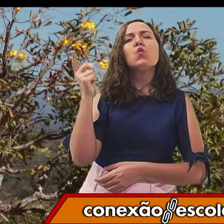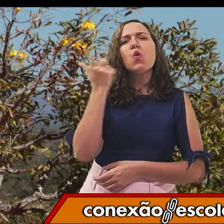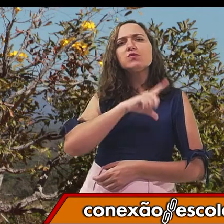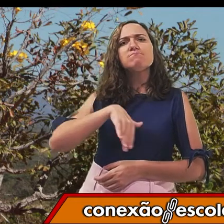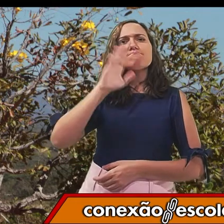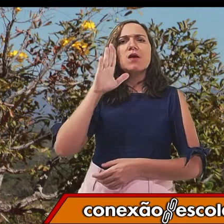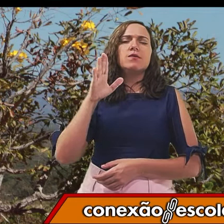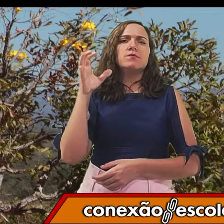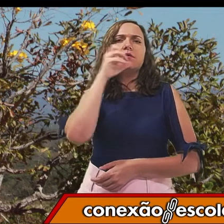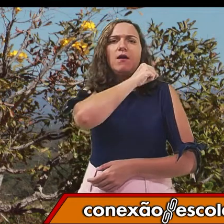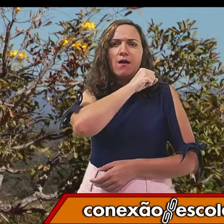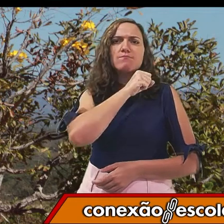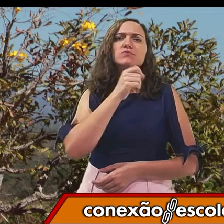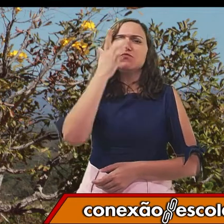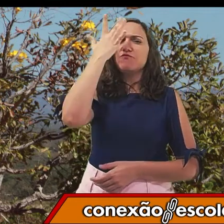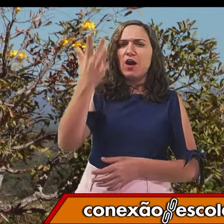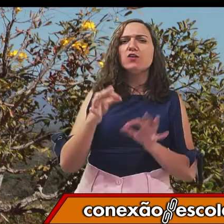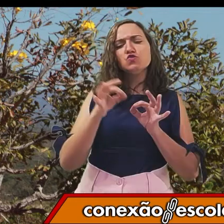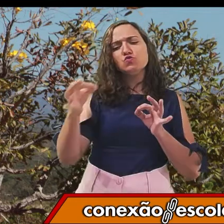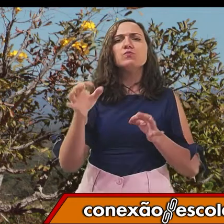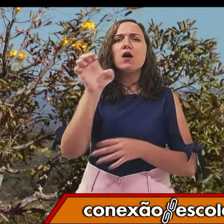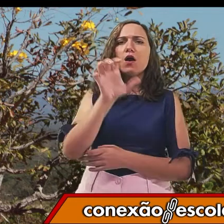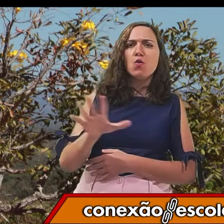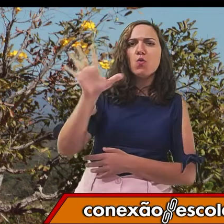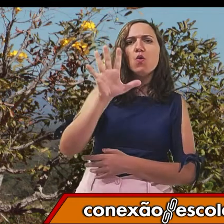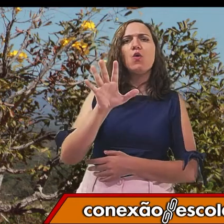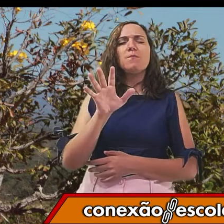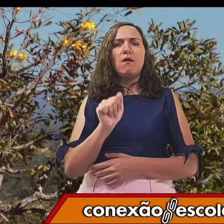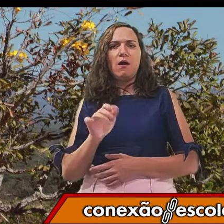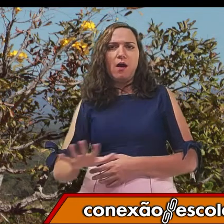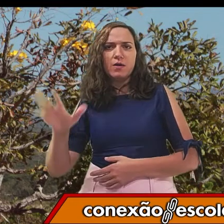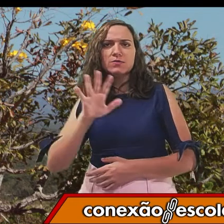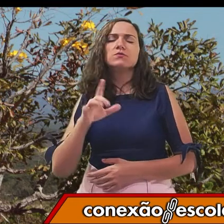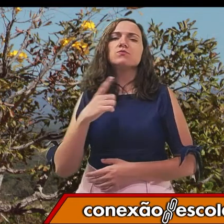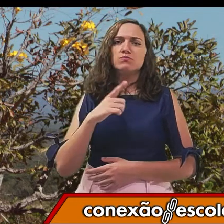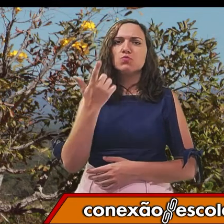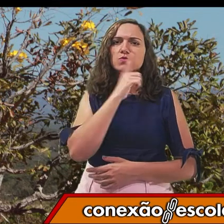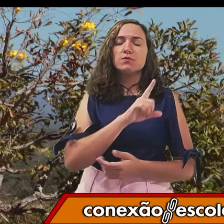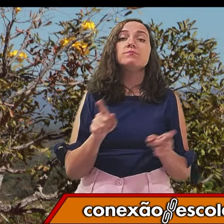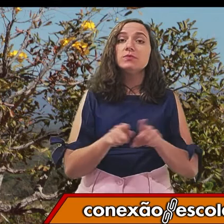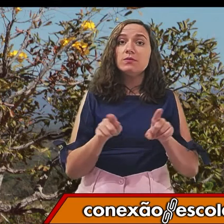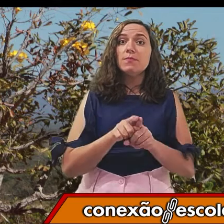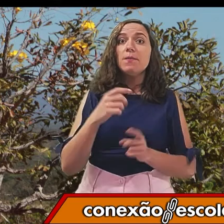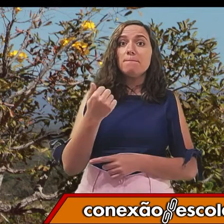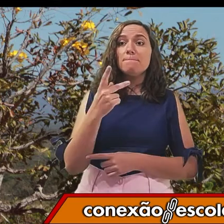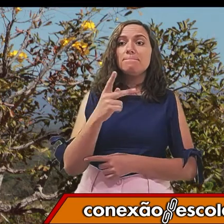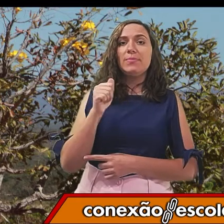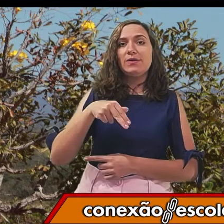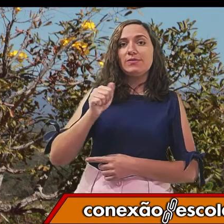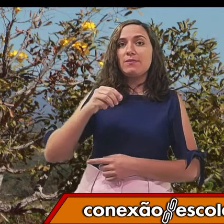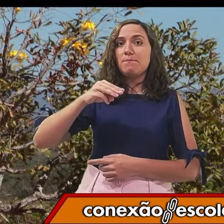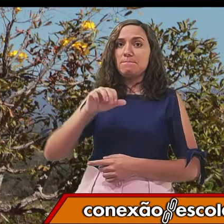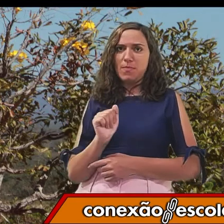mais curto o trajeto entre a Europa e a Ásia. O Canal do Panamá, no Panamá, diminuiu